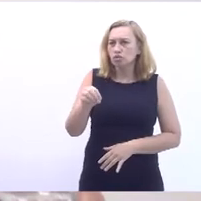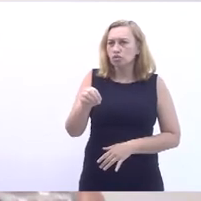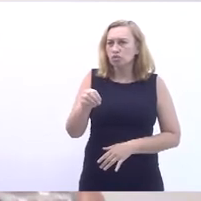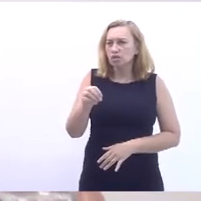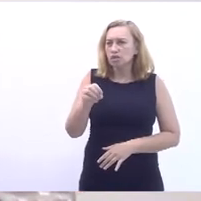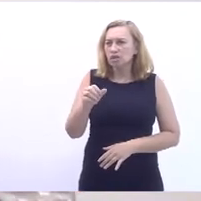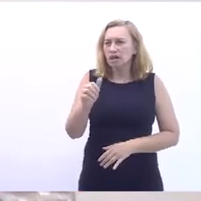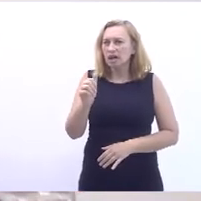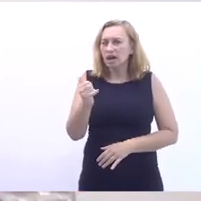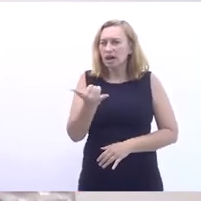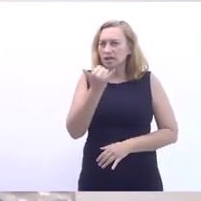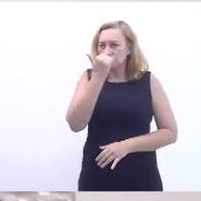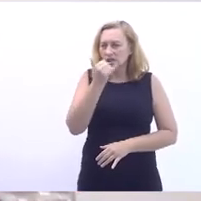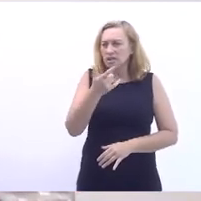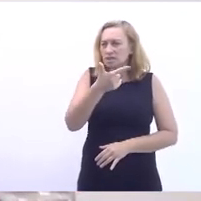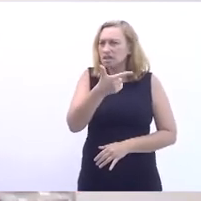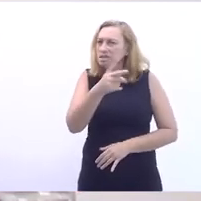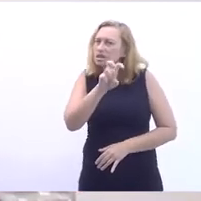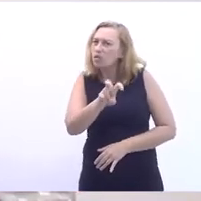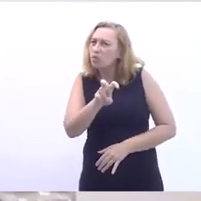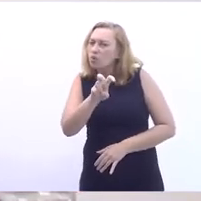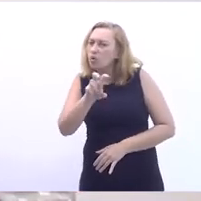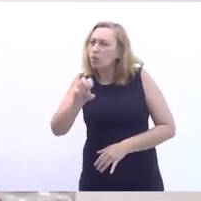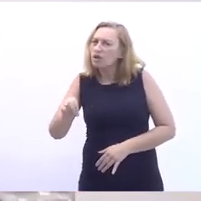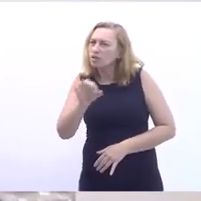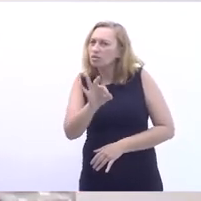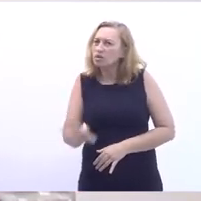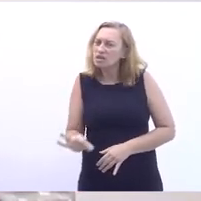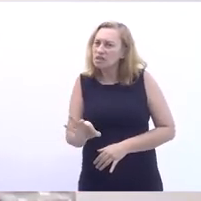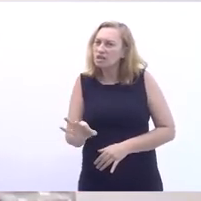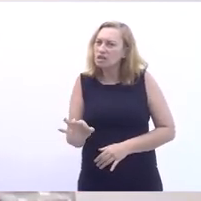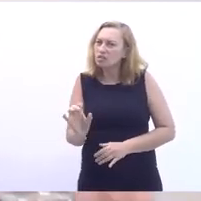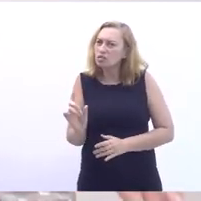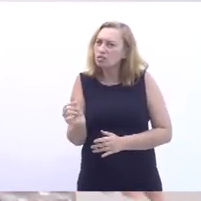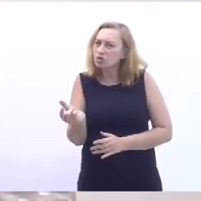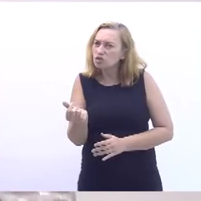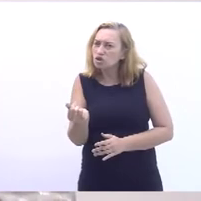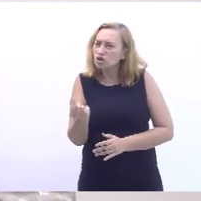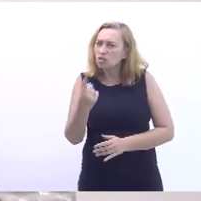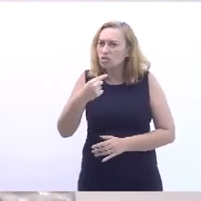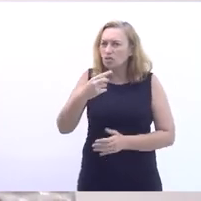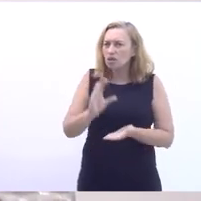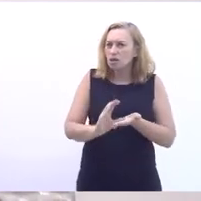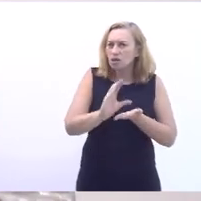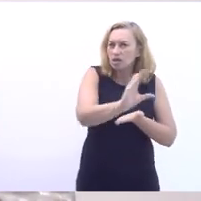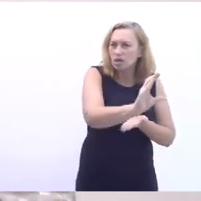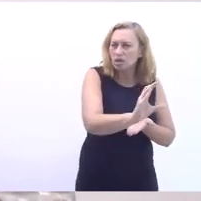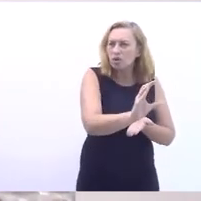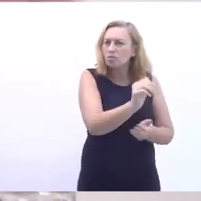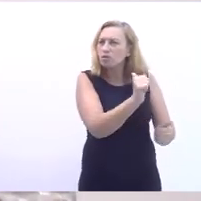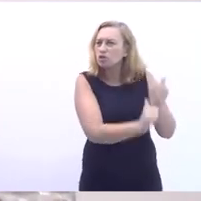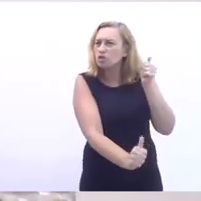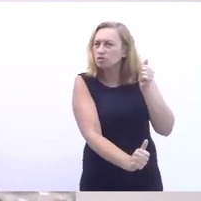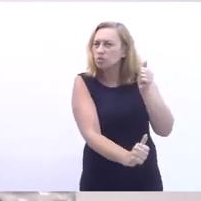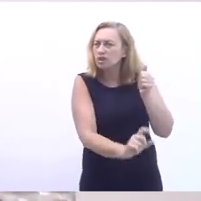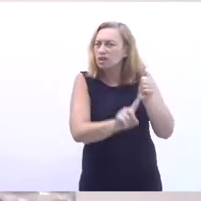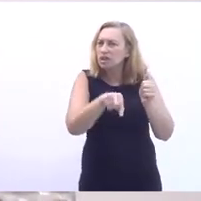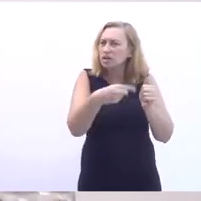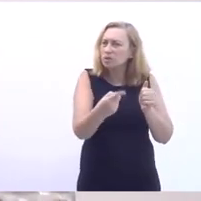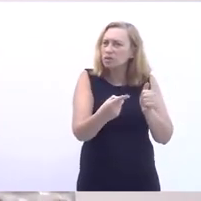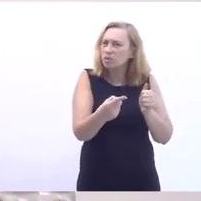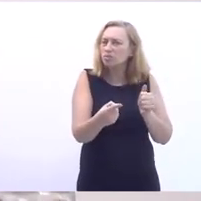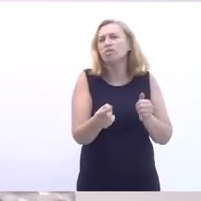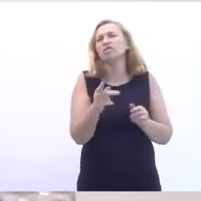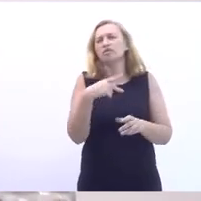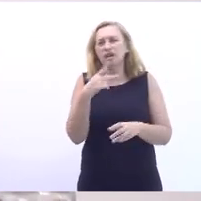é cinquenta por cento da receita desses bingos era ia para o esporte e aí cada enfim aí depois a gente pode